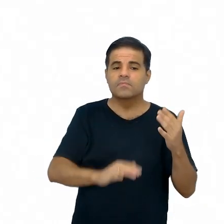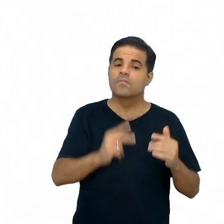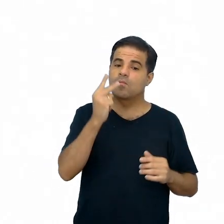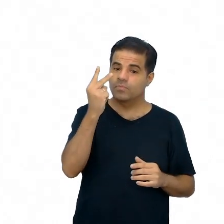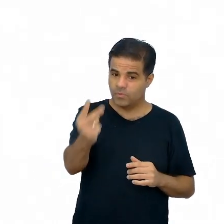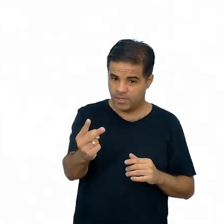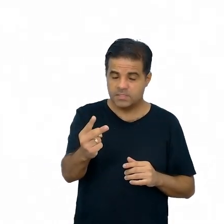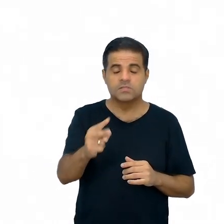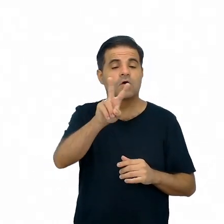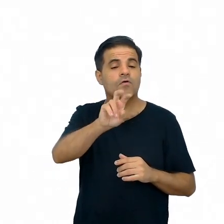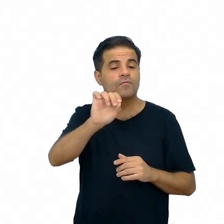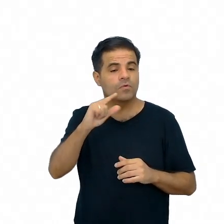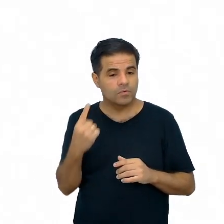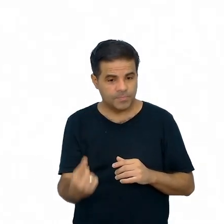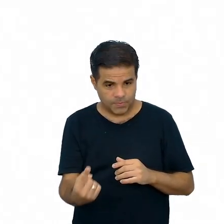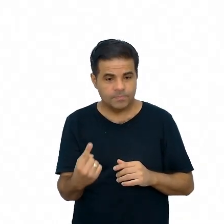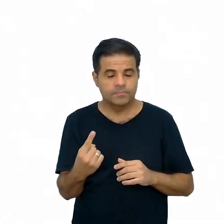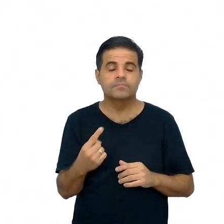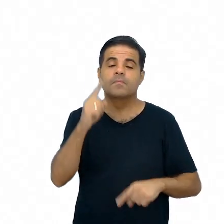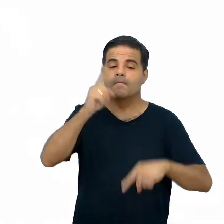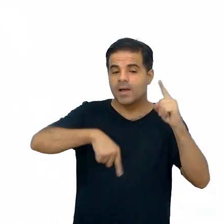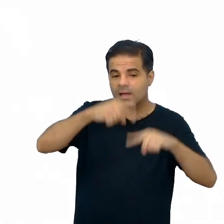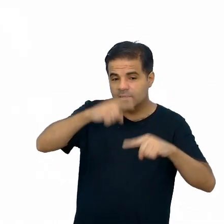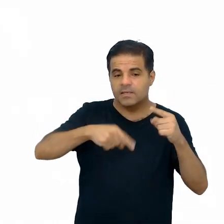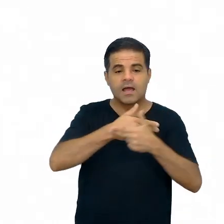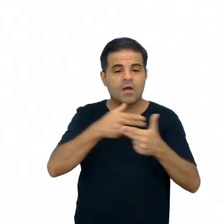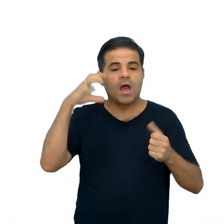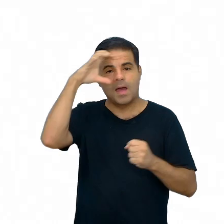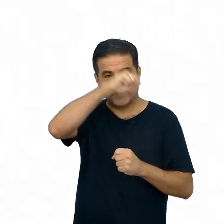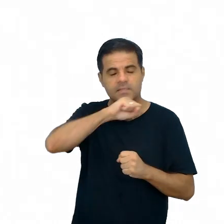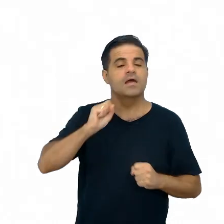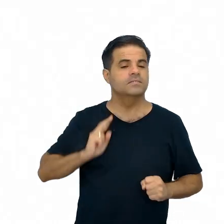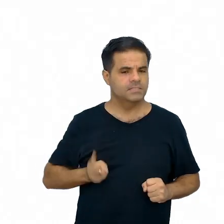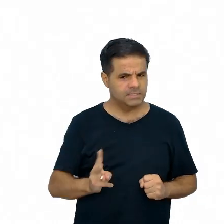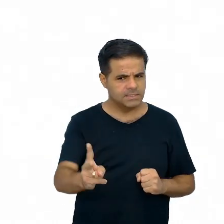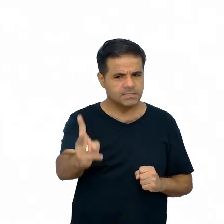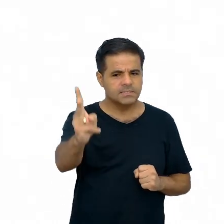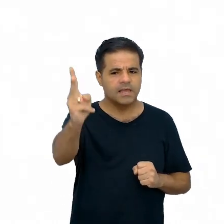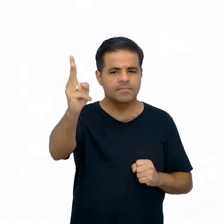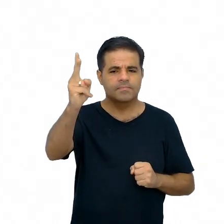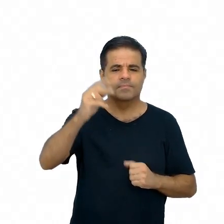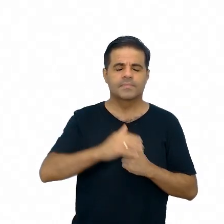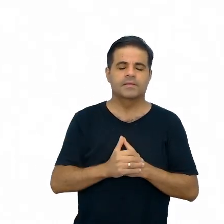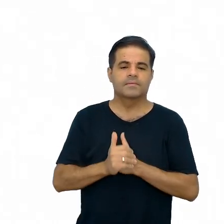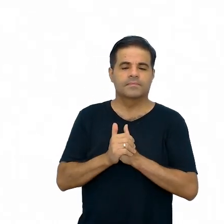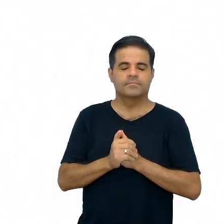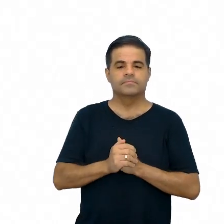2 do volume 1 do material Aprender Sempre.